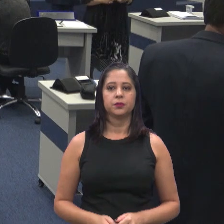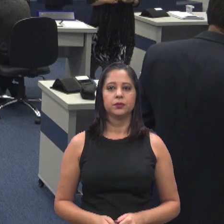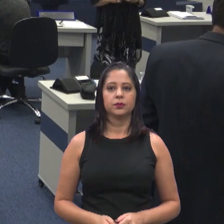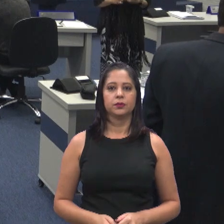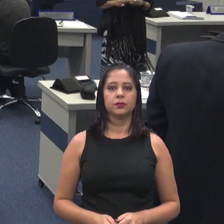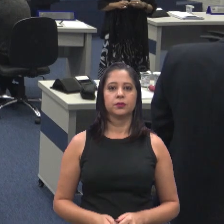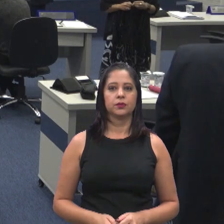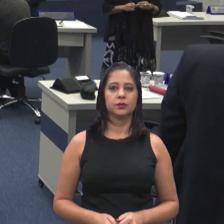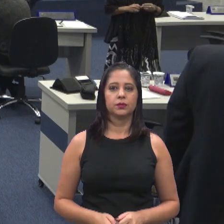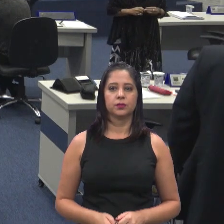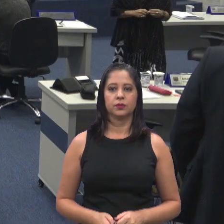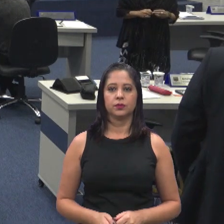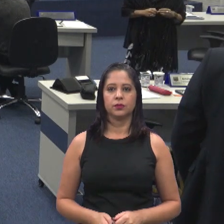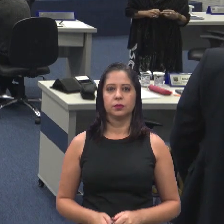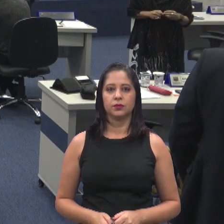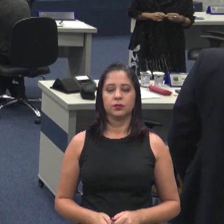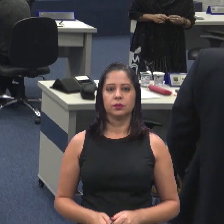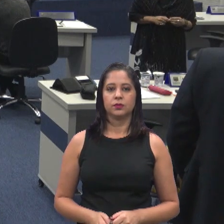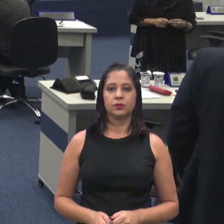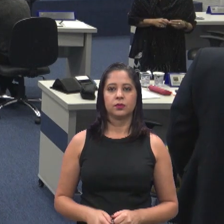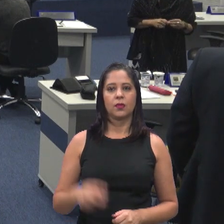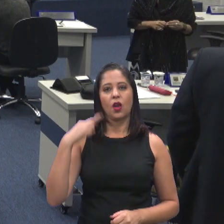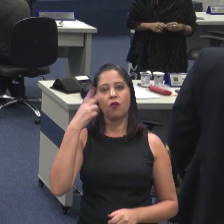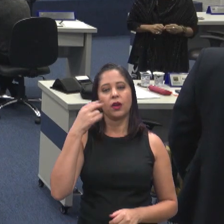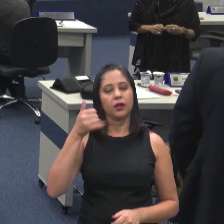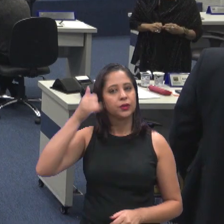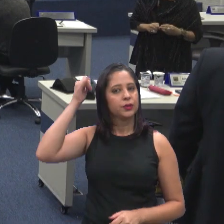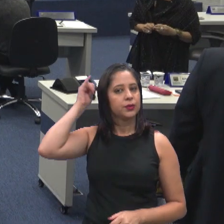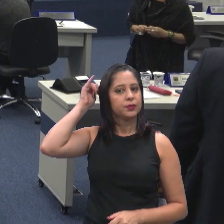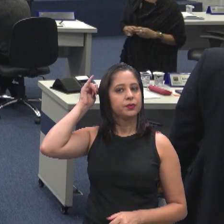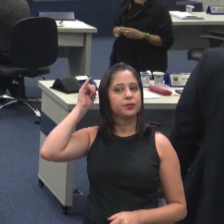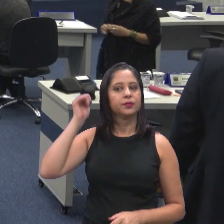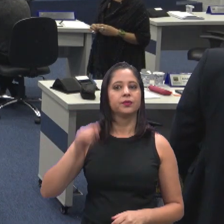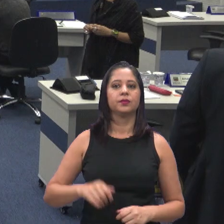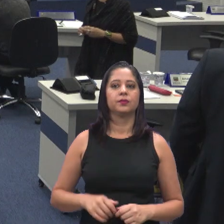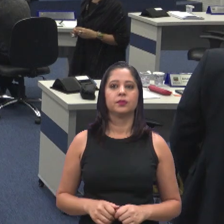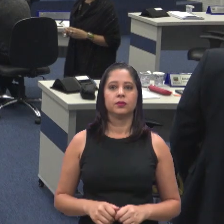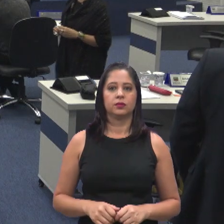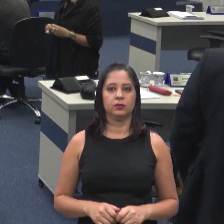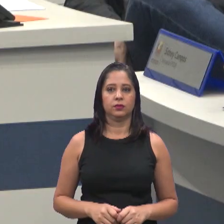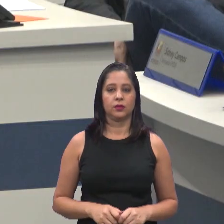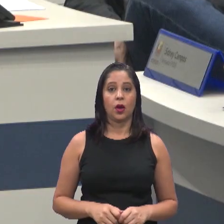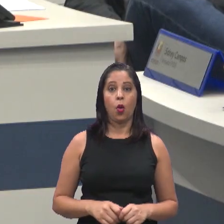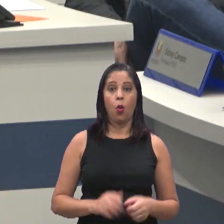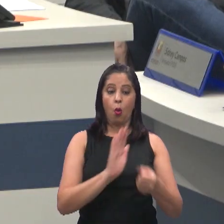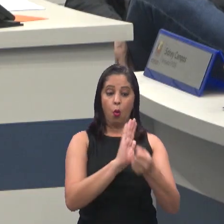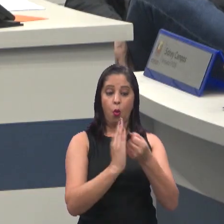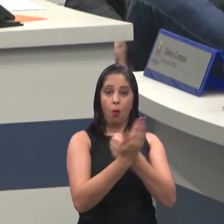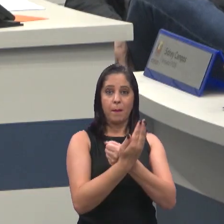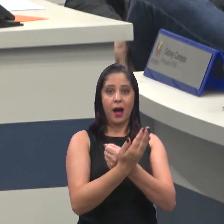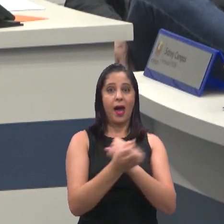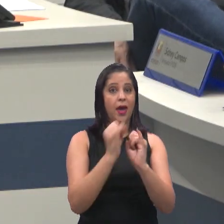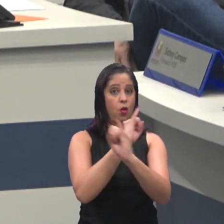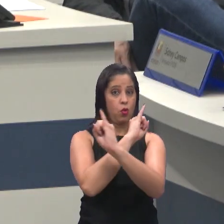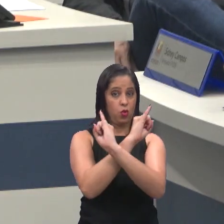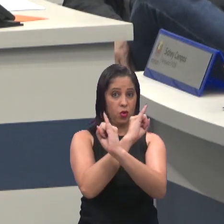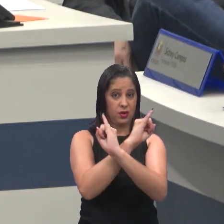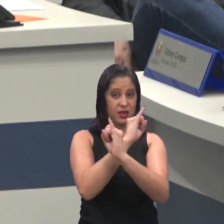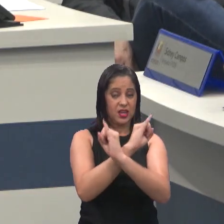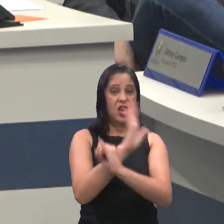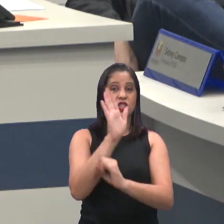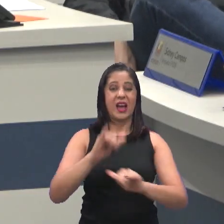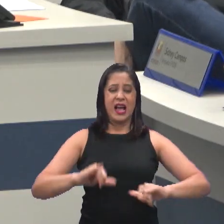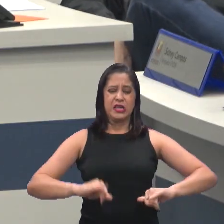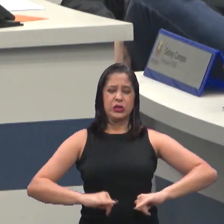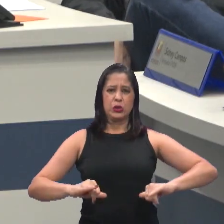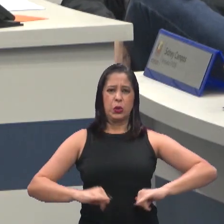Justificativo de votação, vereador Sidney Campos. Presidente, o Jardim das Indústrias sofreu, nos últimos esses anos, aí, com